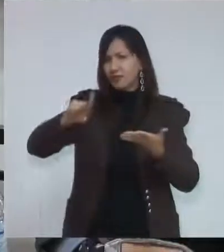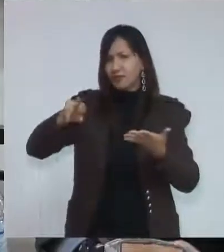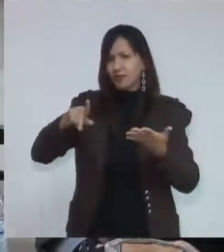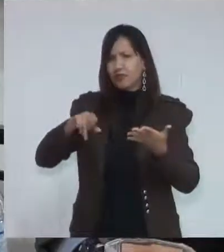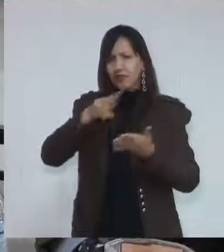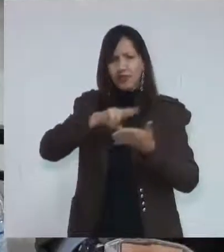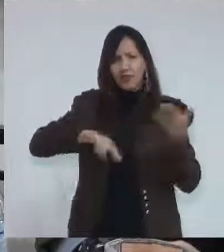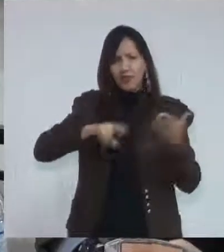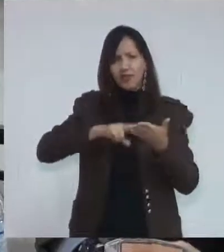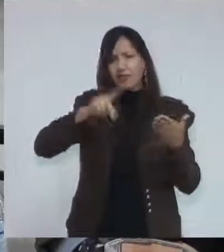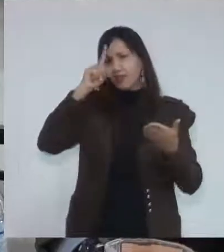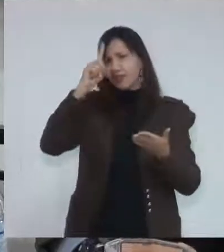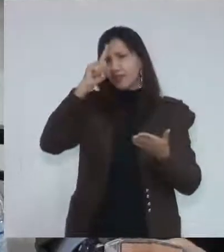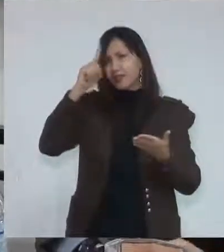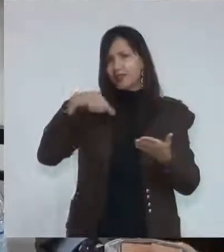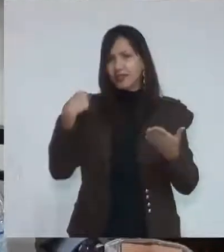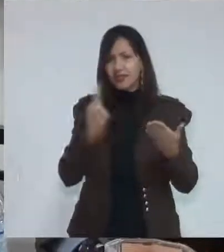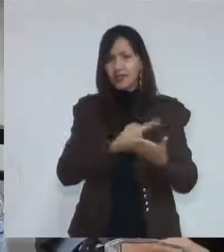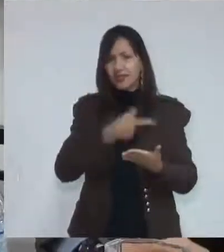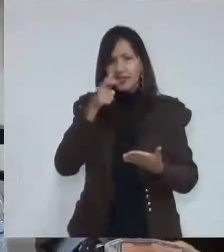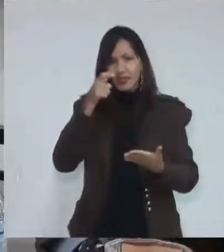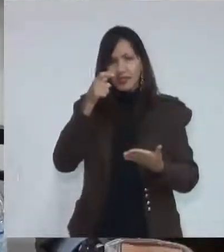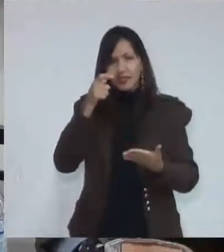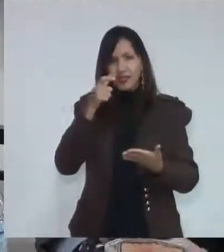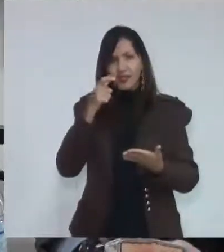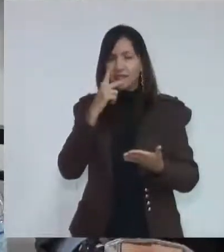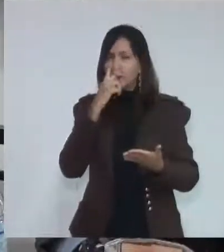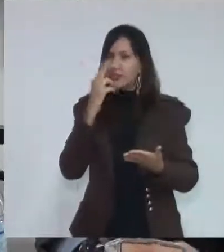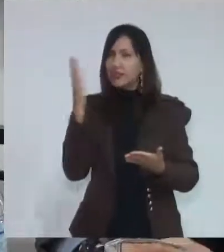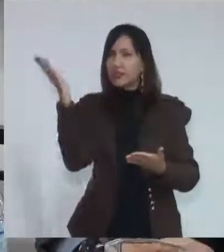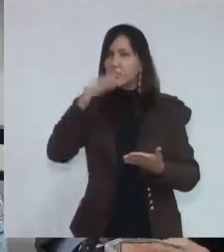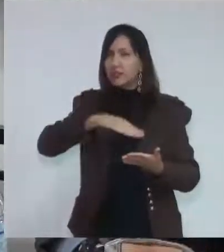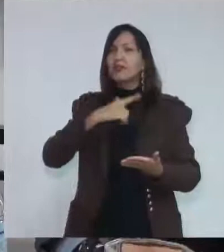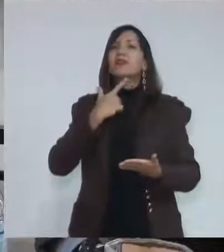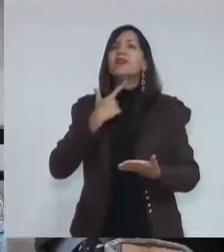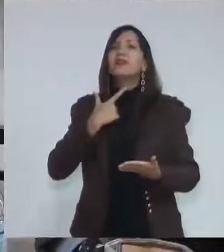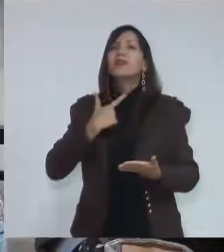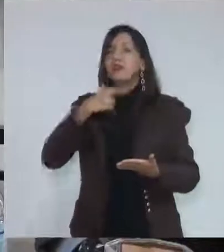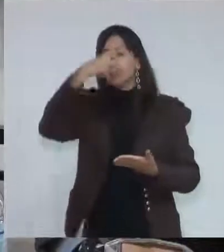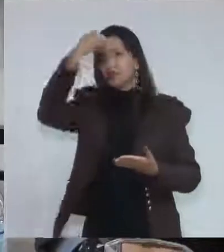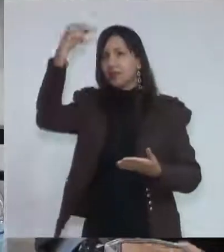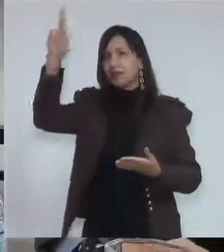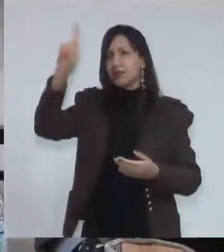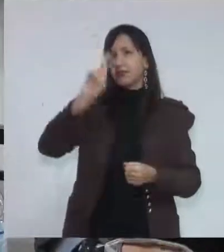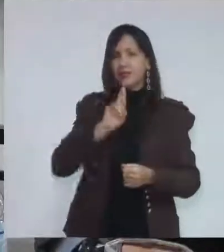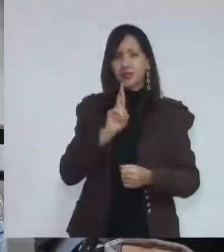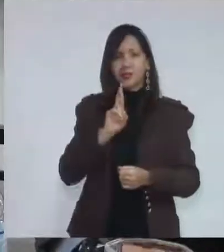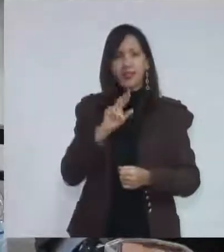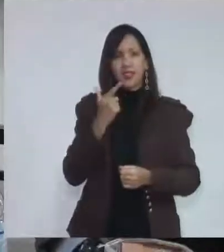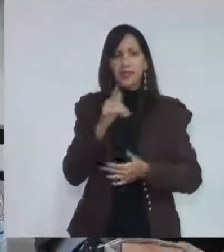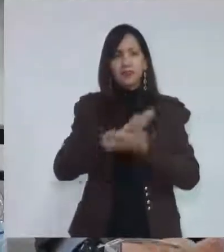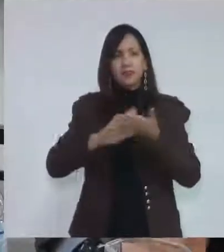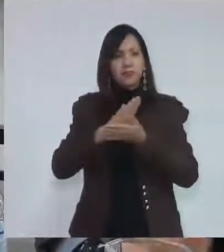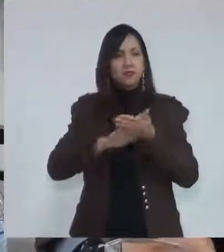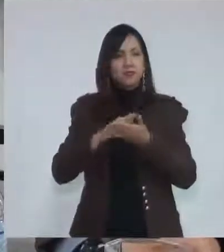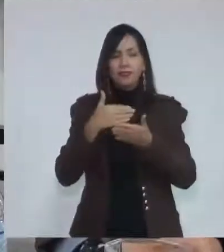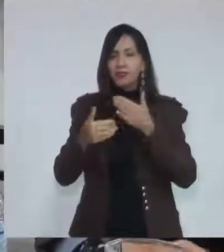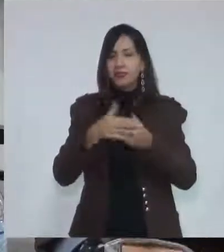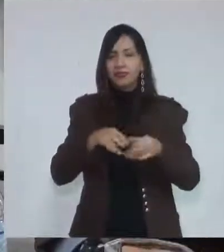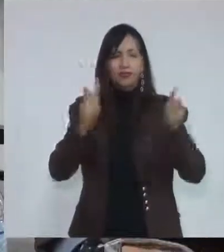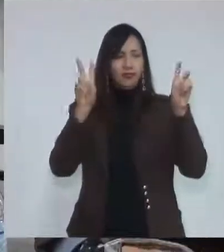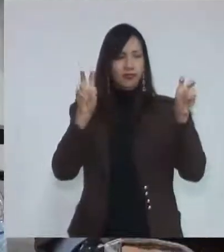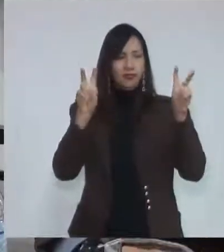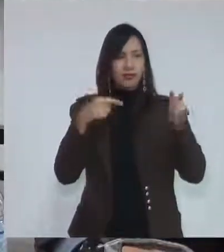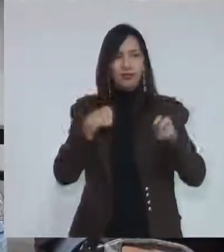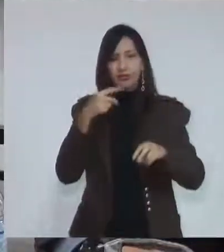dia. Então, o que eu vejo aqui, na verdade, é uma má vontade da prefeitura de responder. Veja, não vou nem entrar no método, pode ser qualquer item